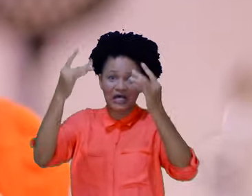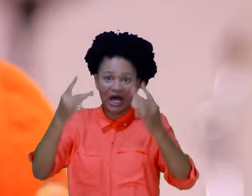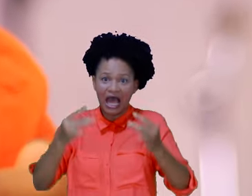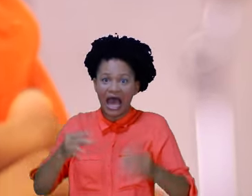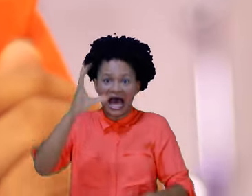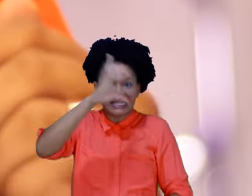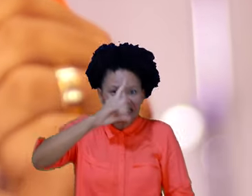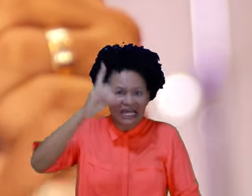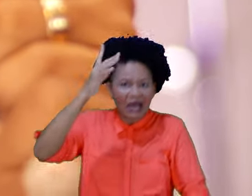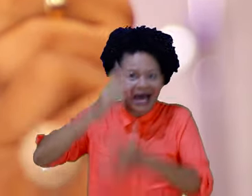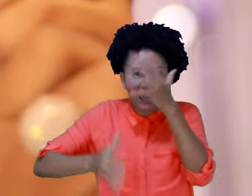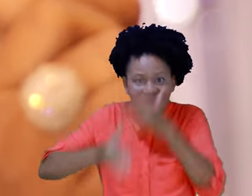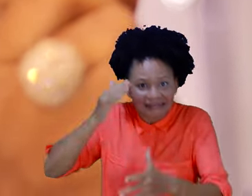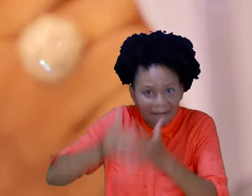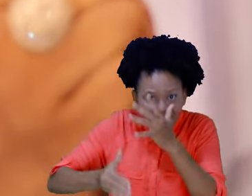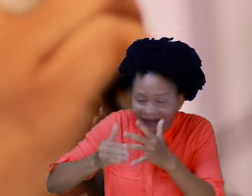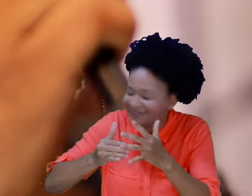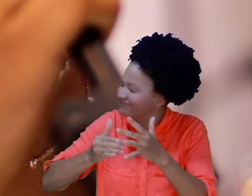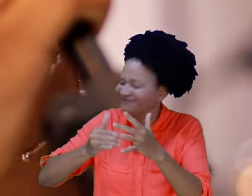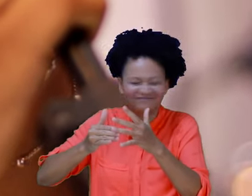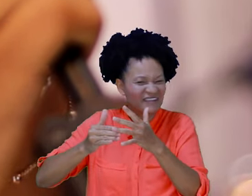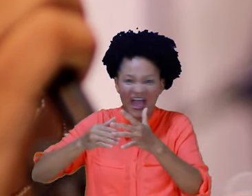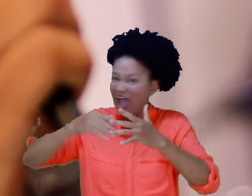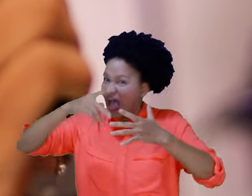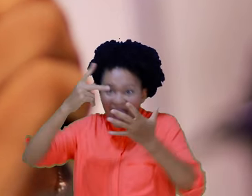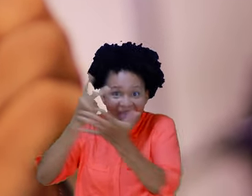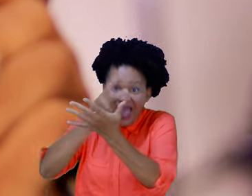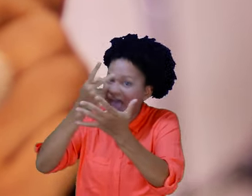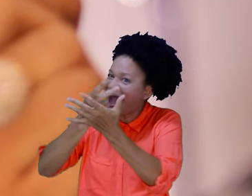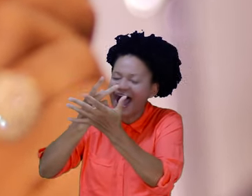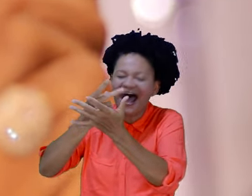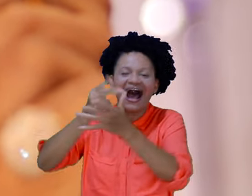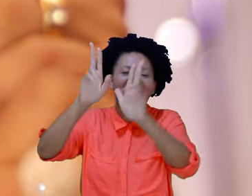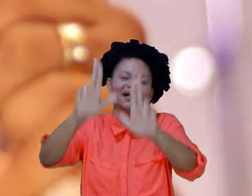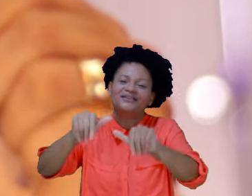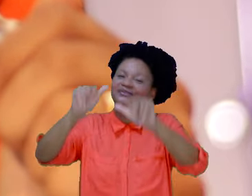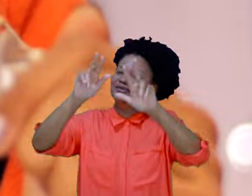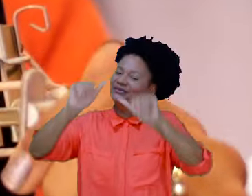Também nunca errei. Amanhã me